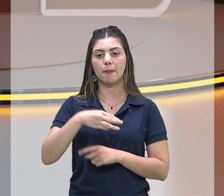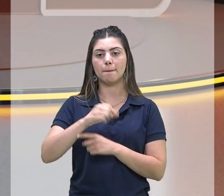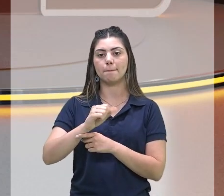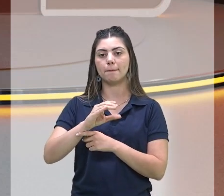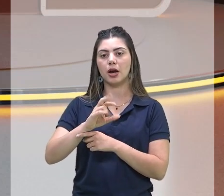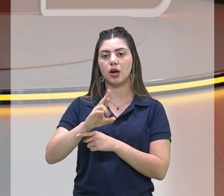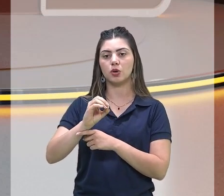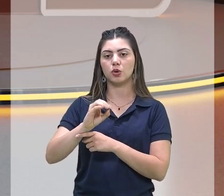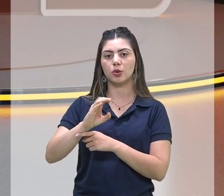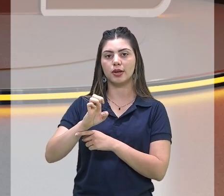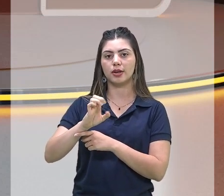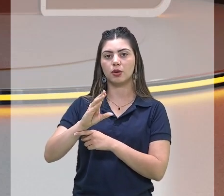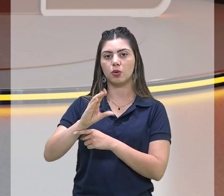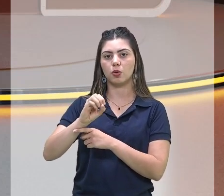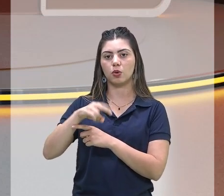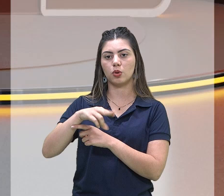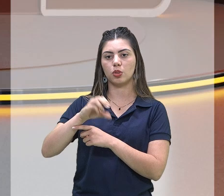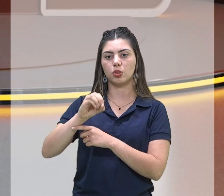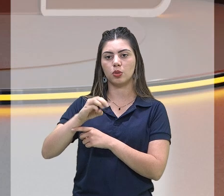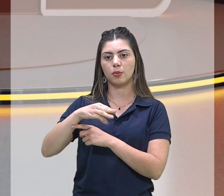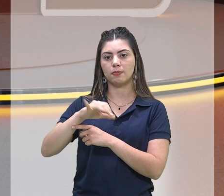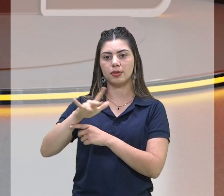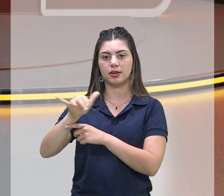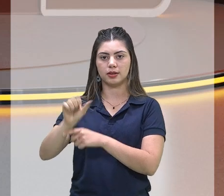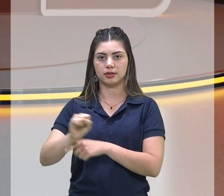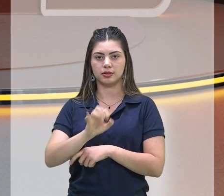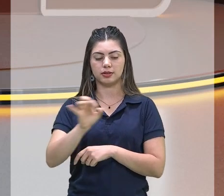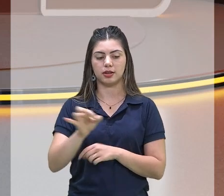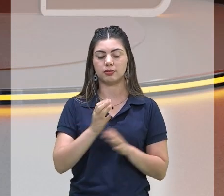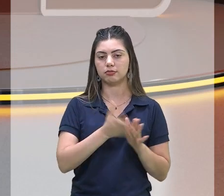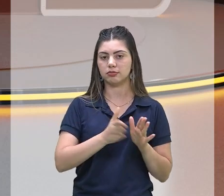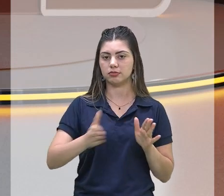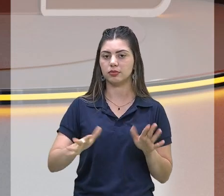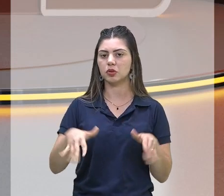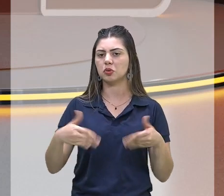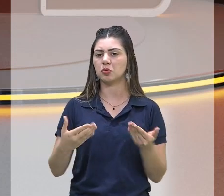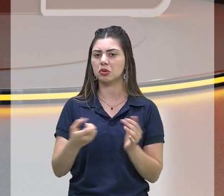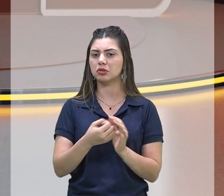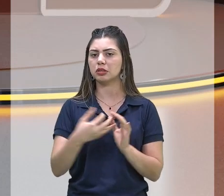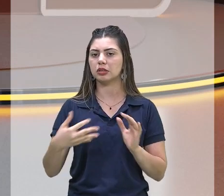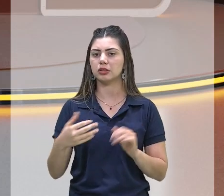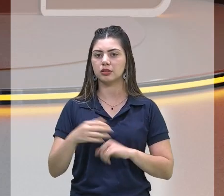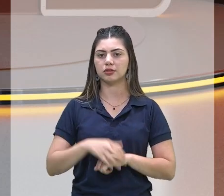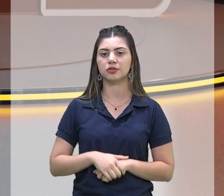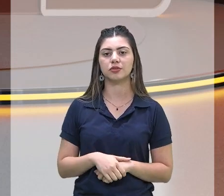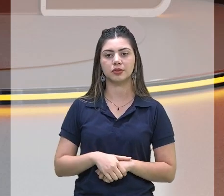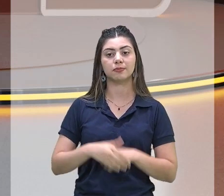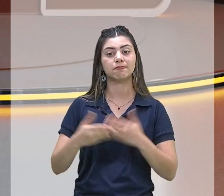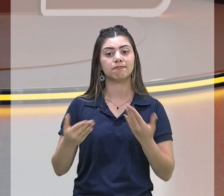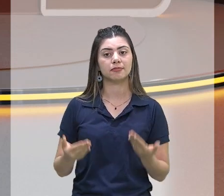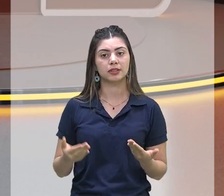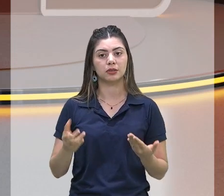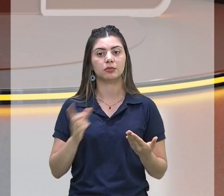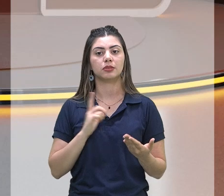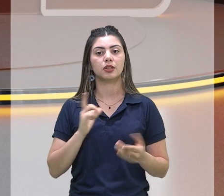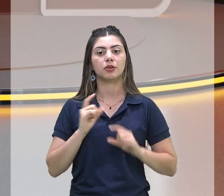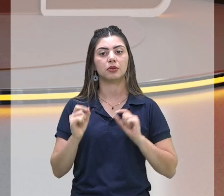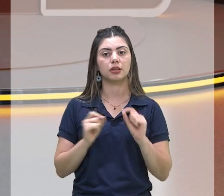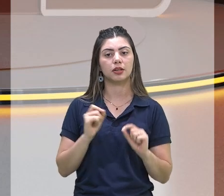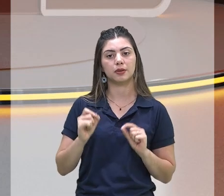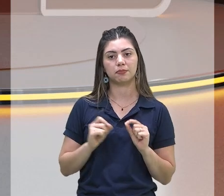macroeconômicas coordenadas, tá? Então, olha só, quais serão essas características? Vai ocorrer o quê?